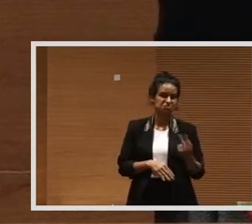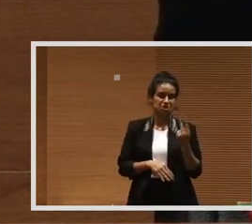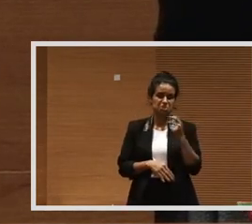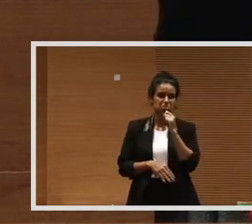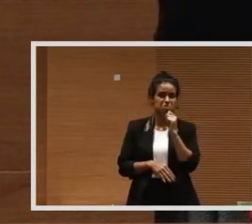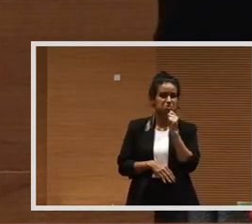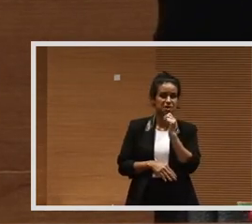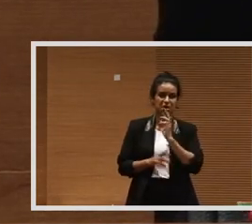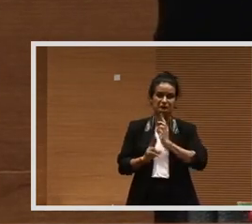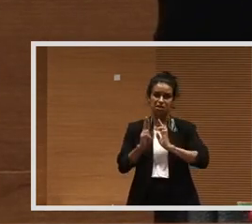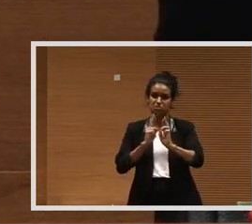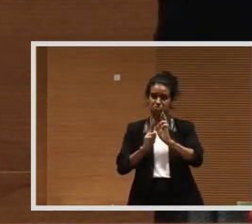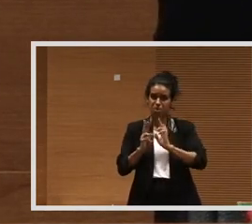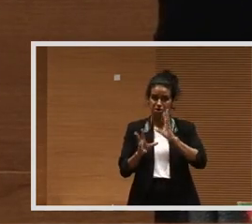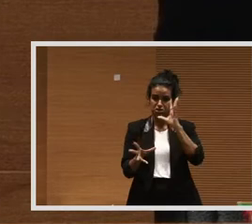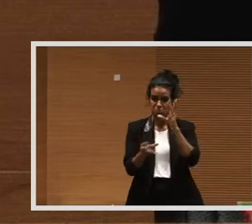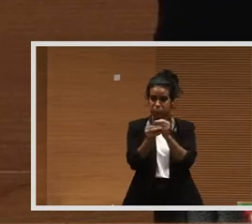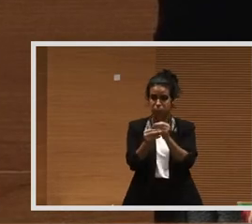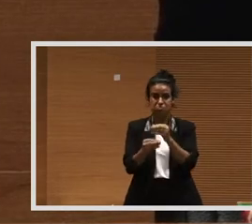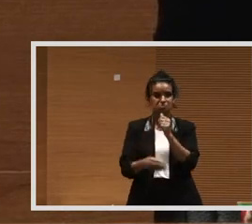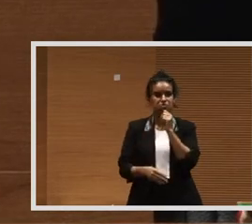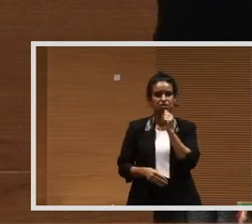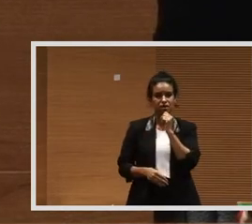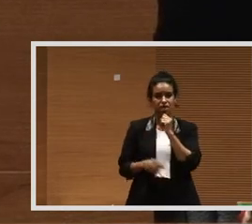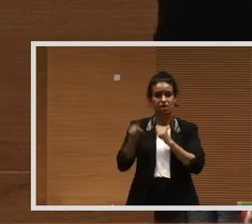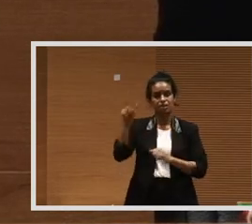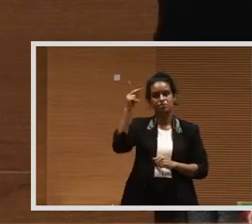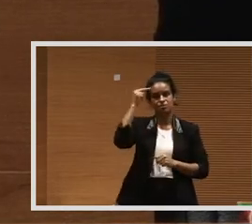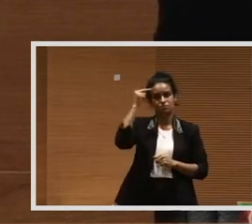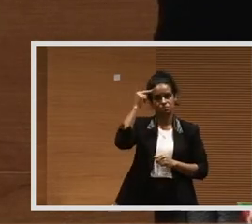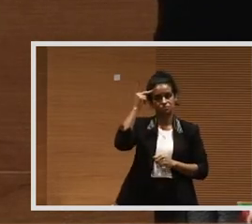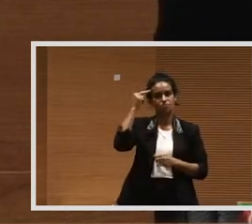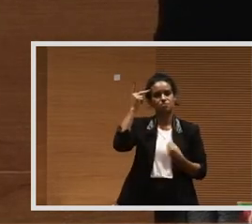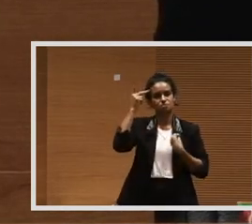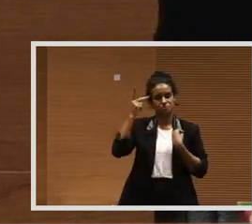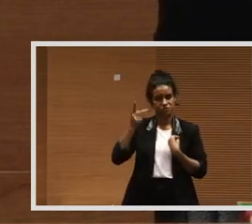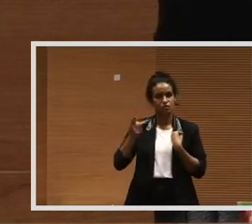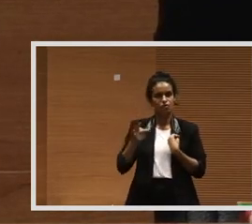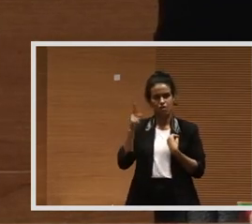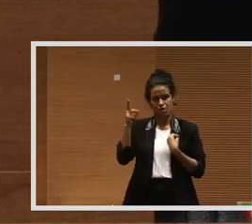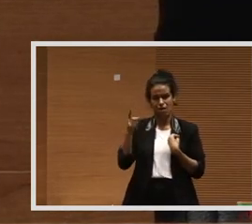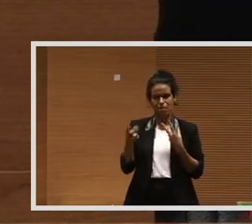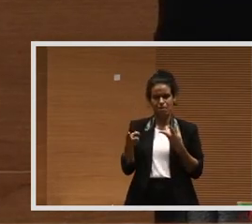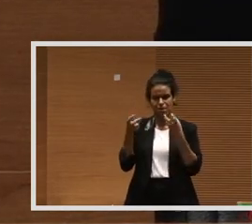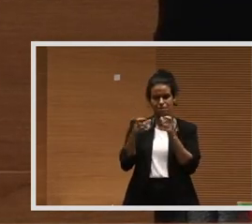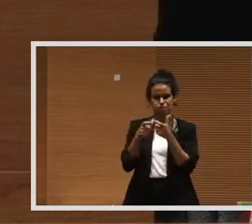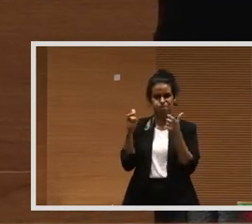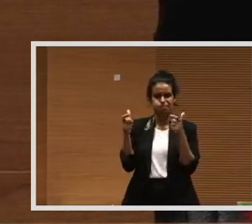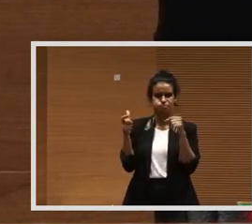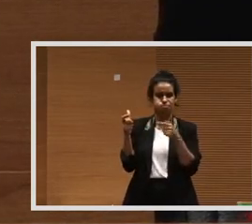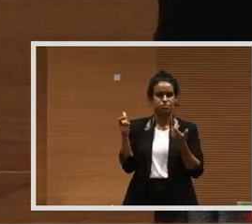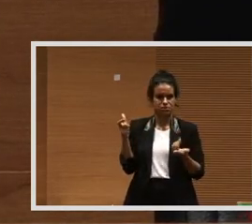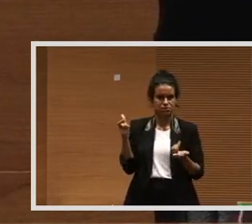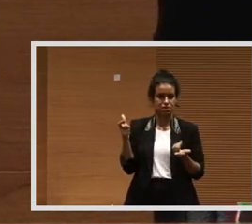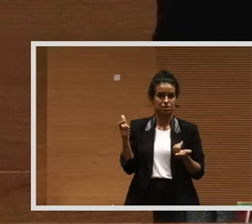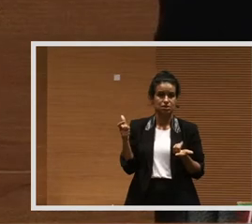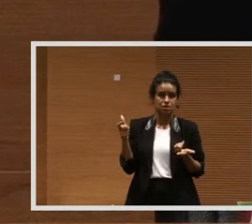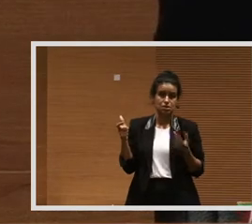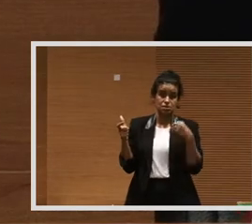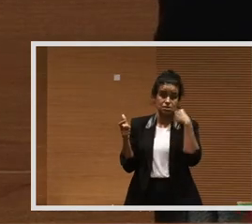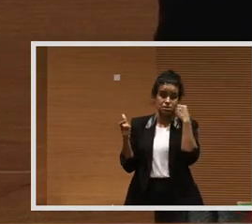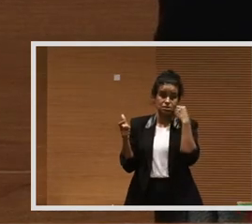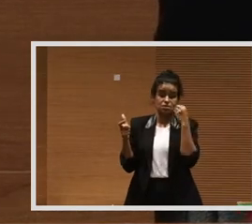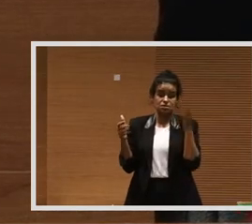não têm resultados. Né? Em São Paulo, a gente viveu isso de uma forma muito violenta, em que se tentou fechar, e se